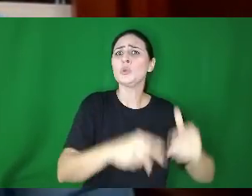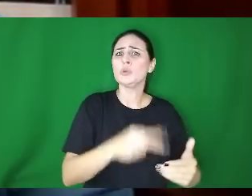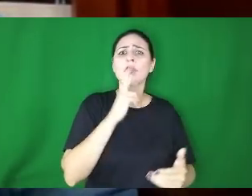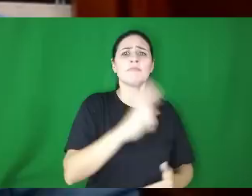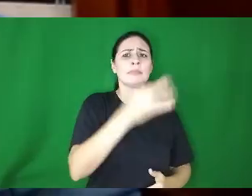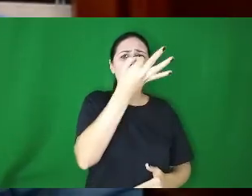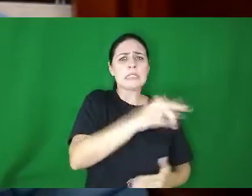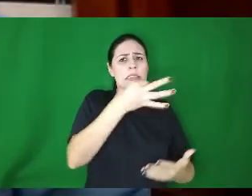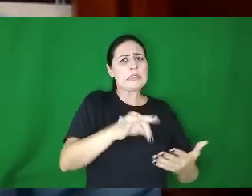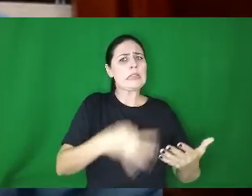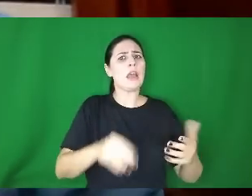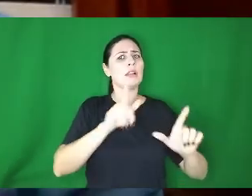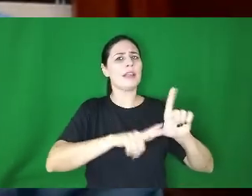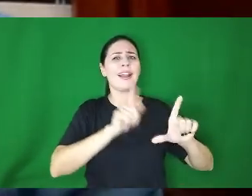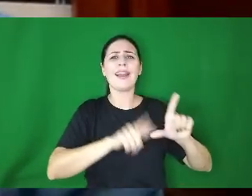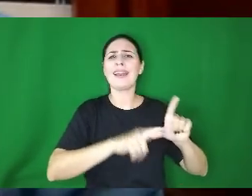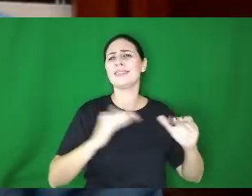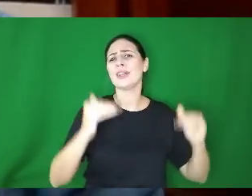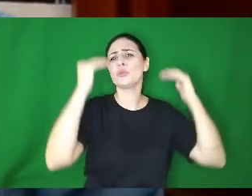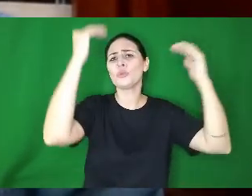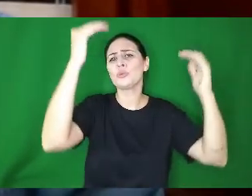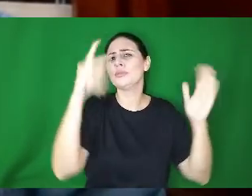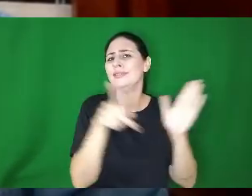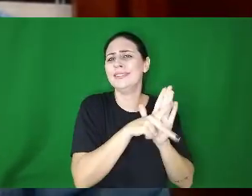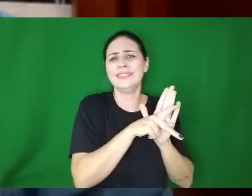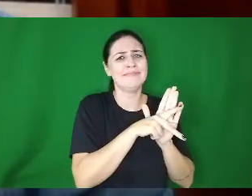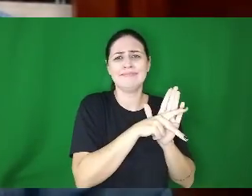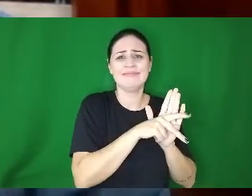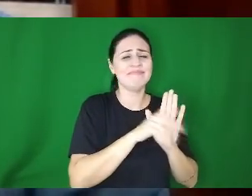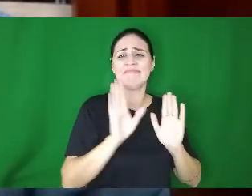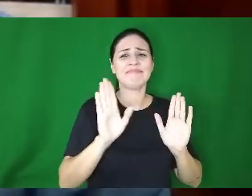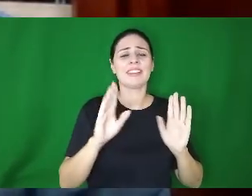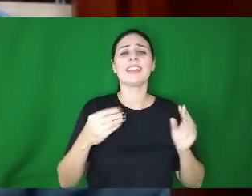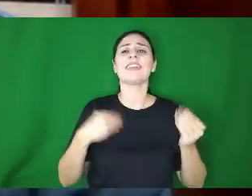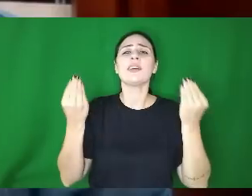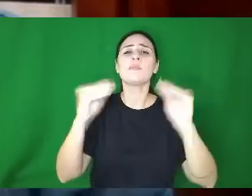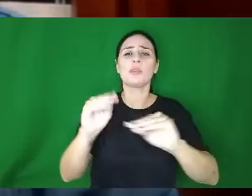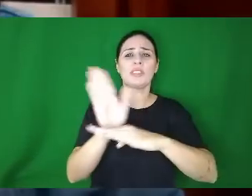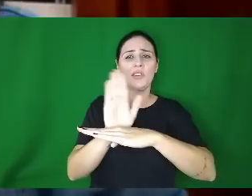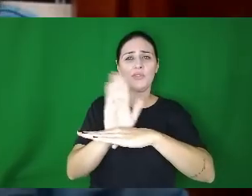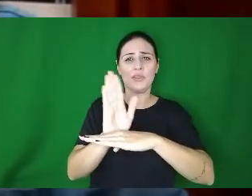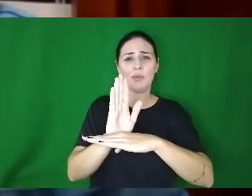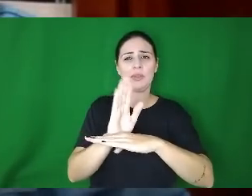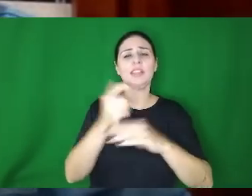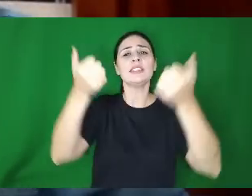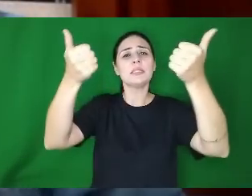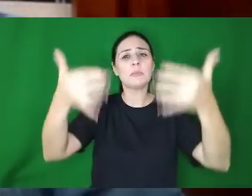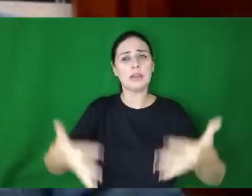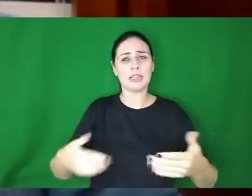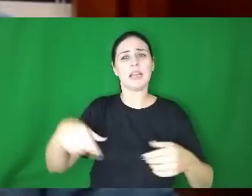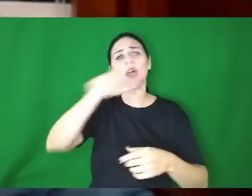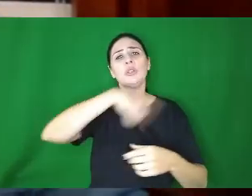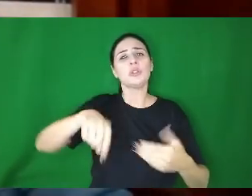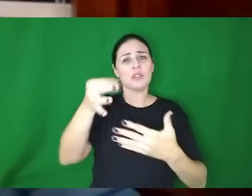precisamos saber o que a criança está fazendo, teu filho está conseguindo fazer sozinho, né? Teve até um vídeo de uma professora aqui